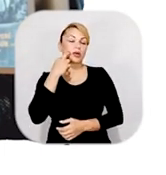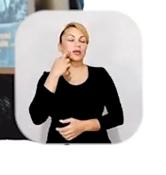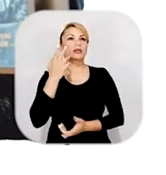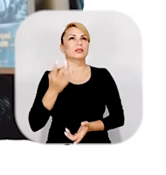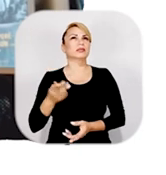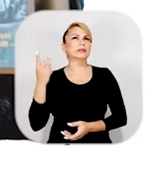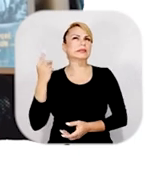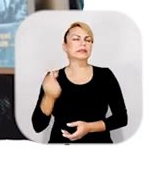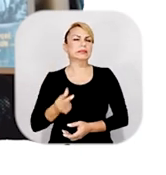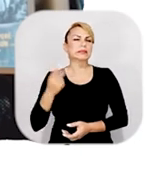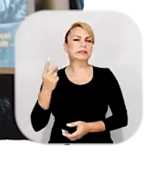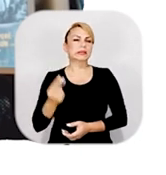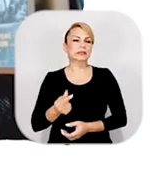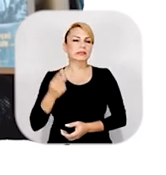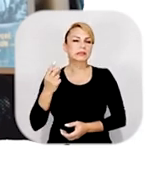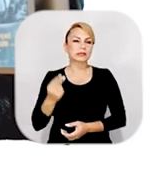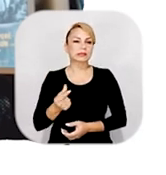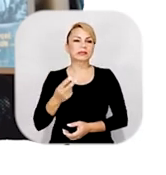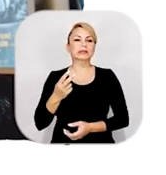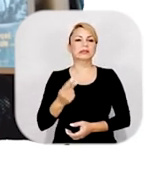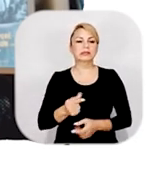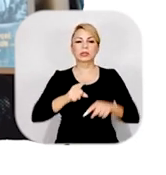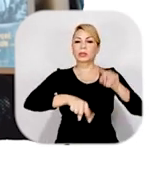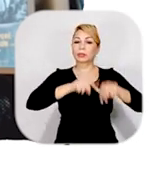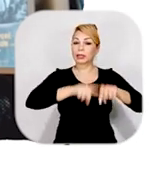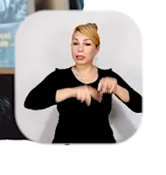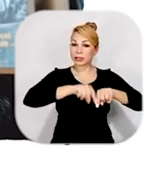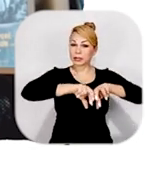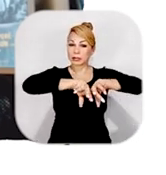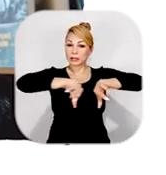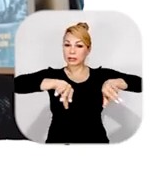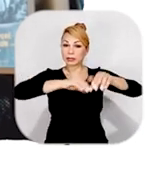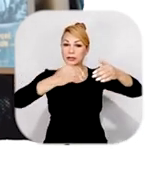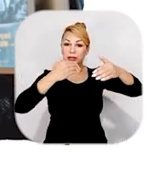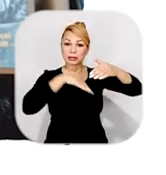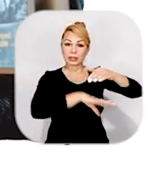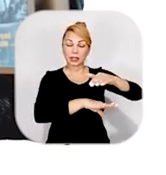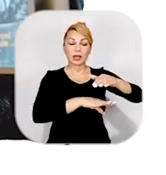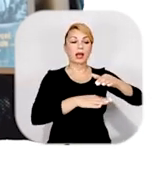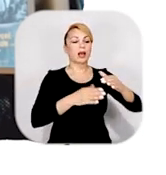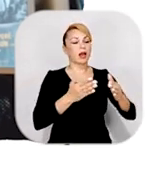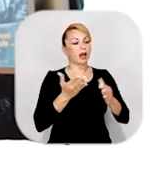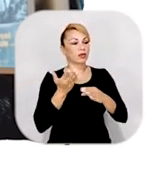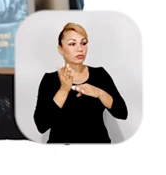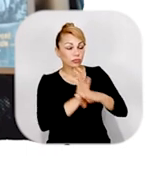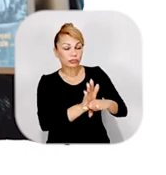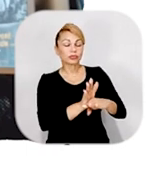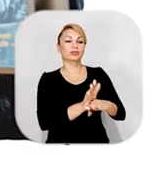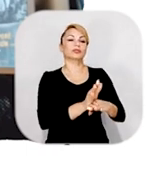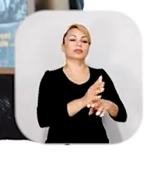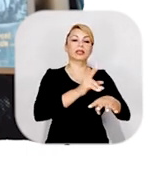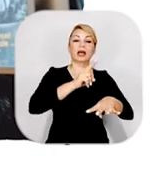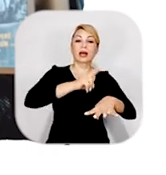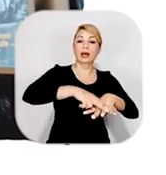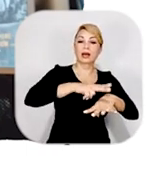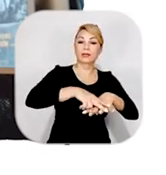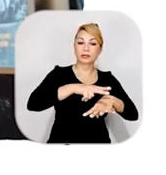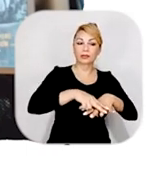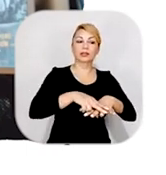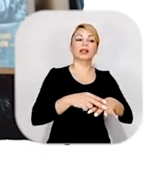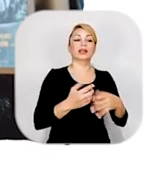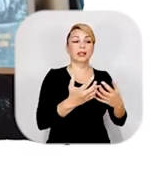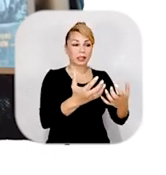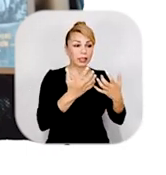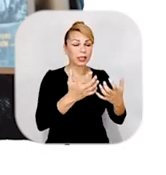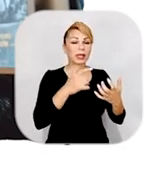anos com esse acervo, porque e ajudou nas pesquisas dele, e a viúva dele queria que ele publicasse